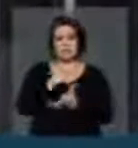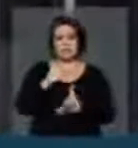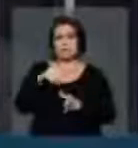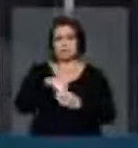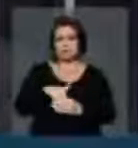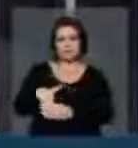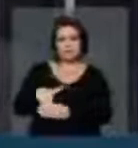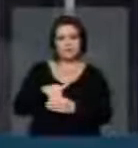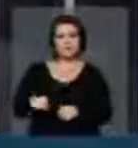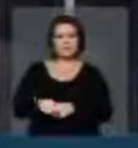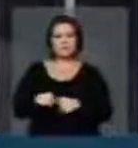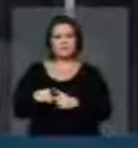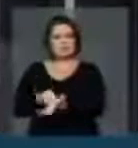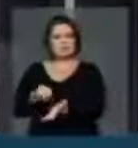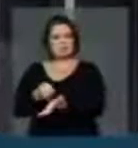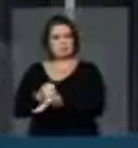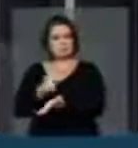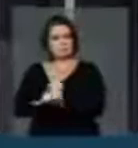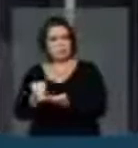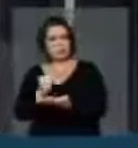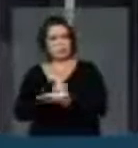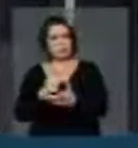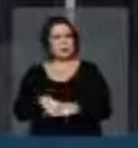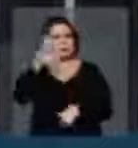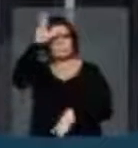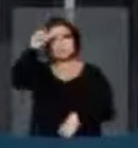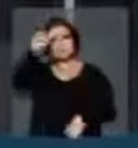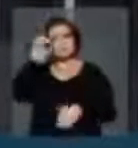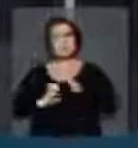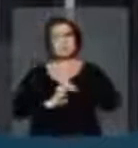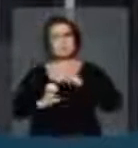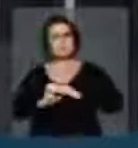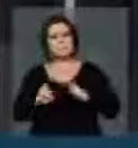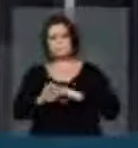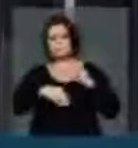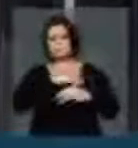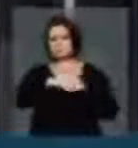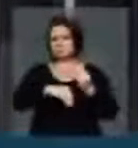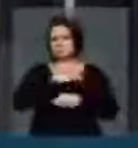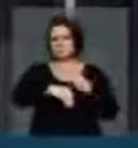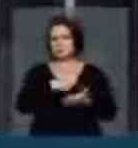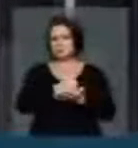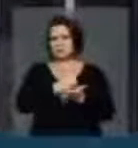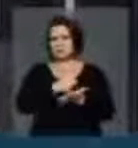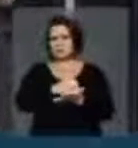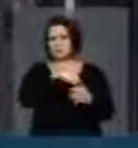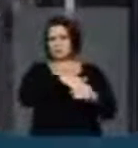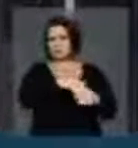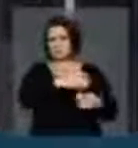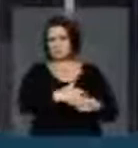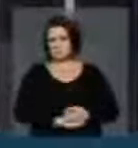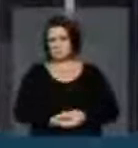uma instituição pressionando prefeitos e vereadores e empresários. Eu queria fazer um com Moreira